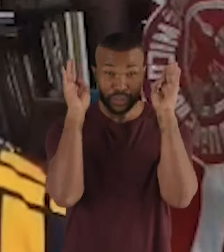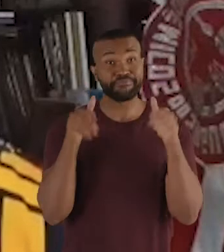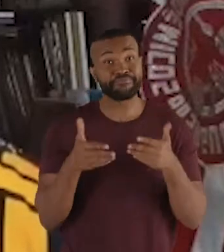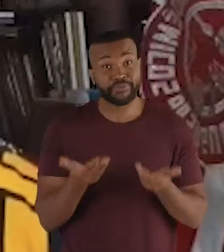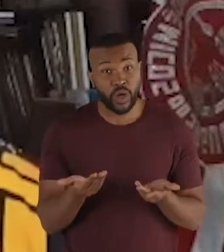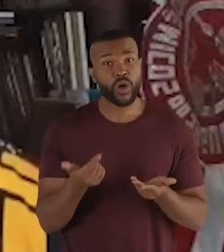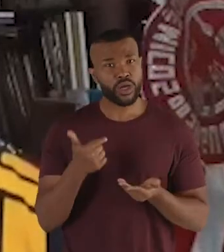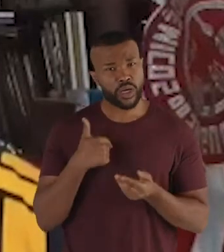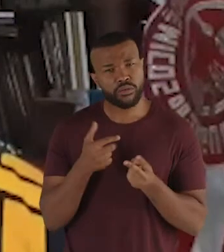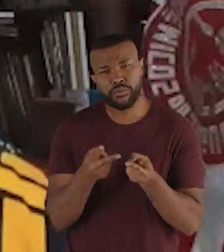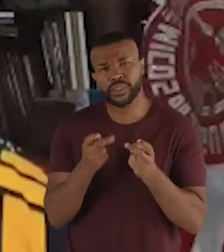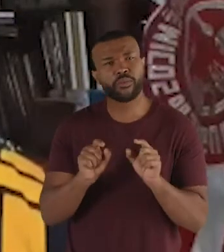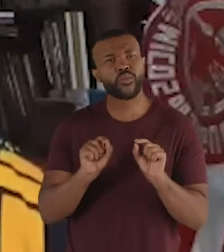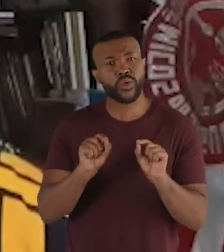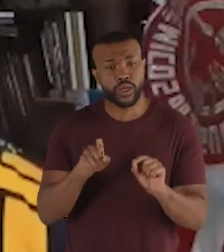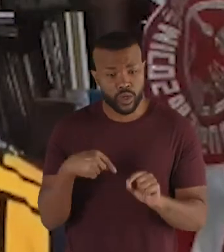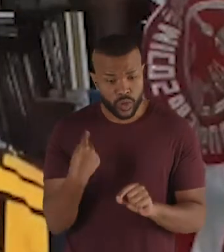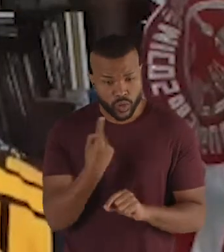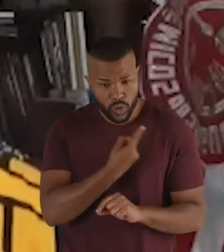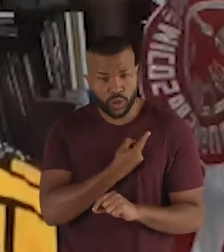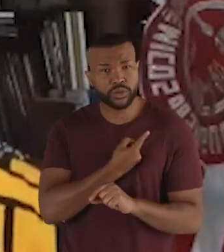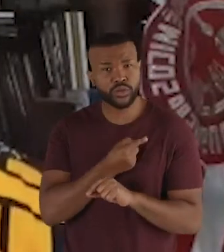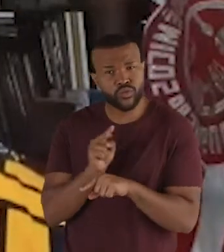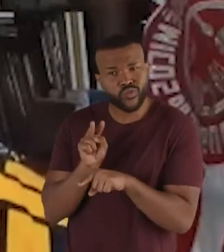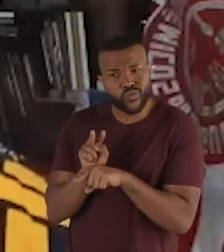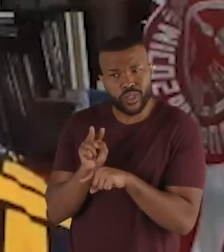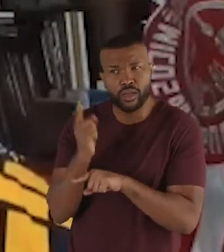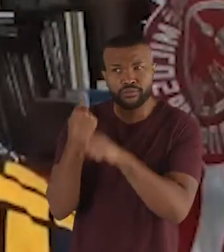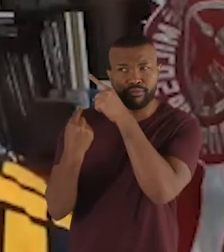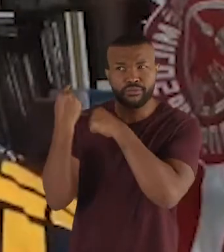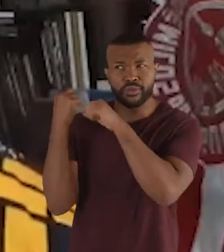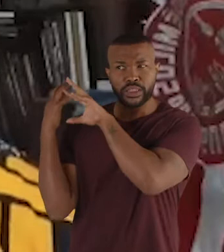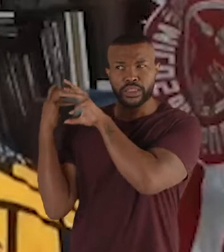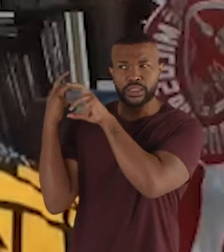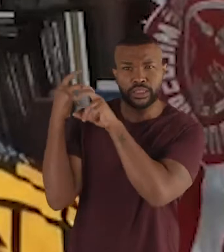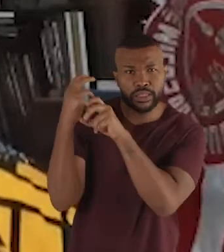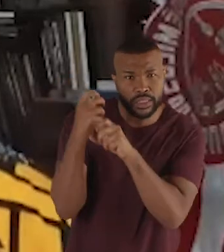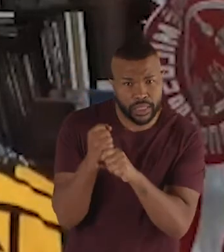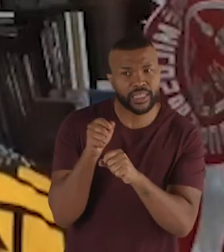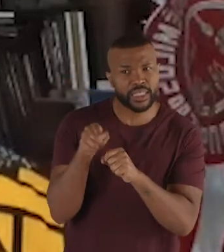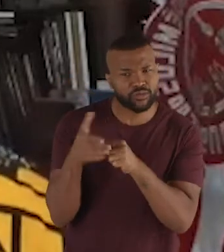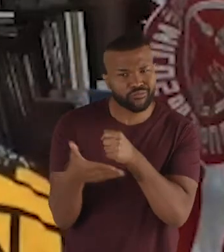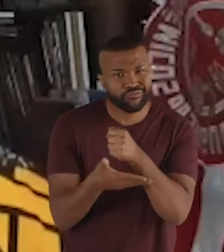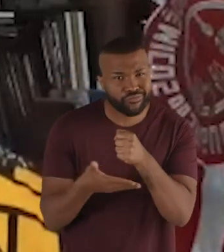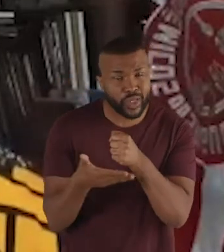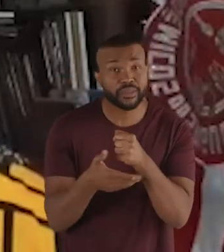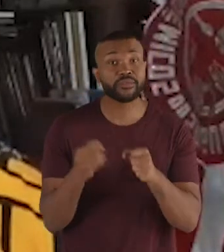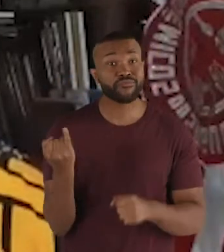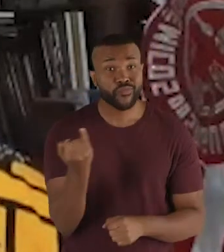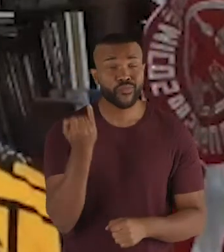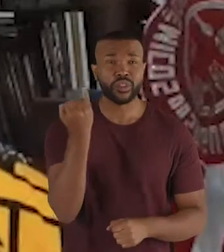E assim eu vejo toda a nossa preservação de ancestralidade como básica e